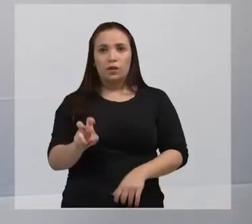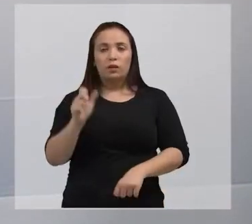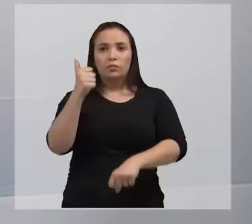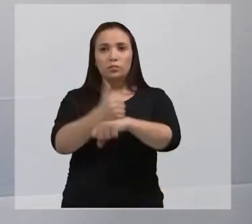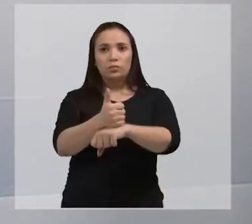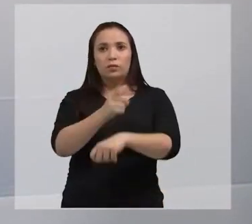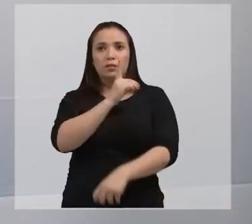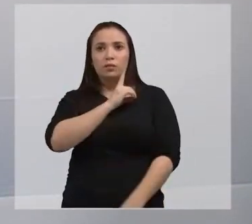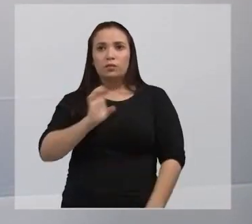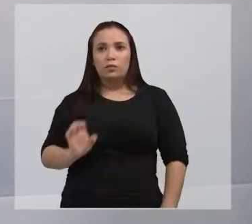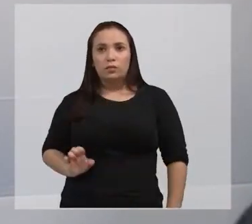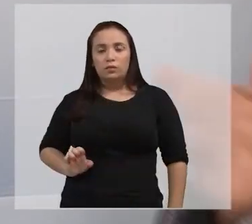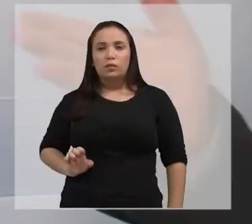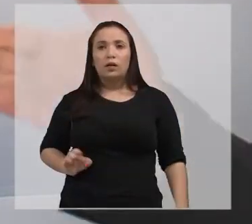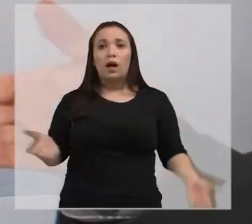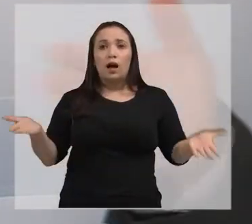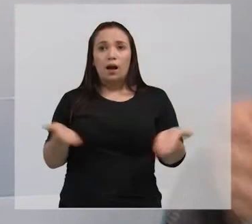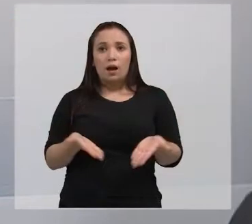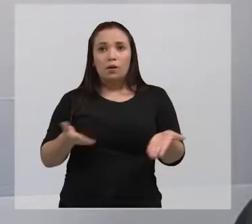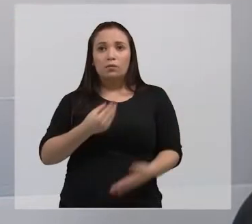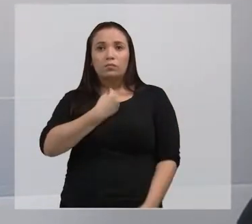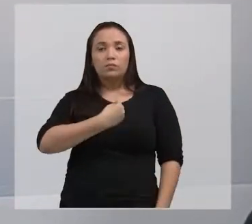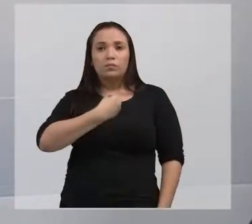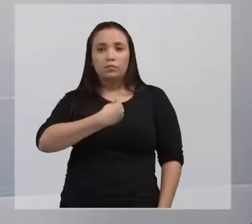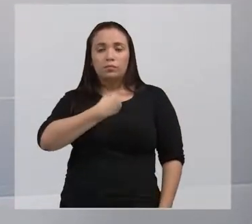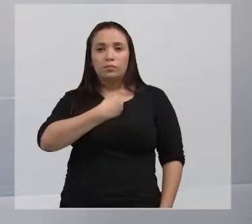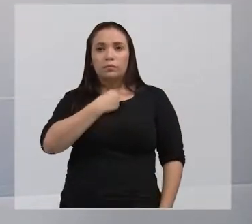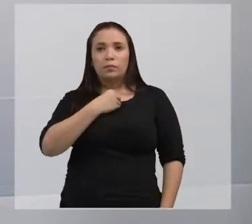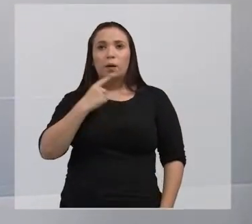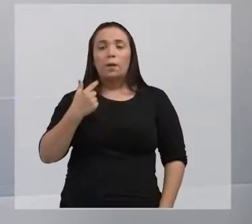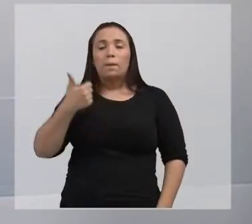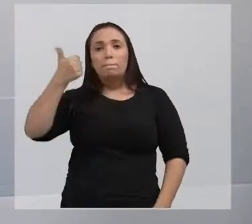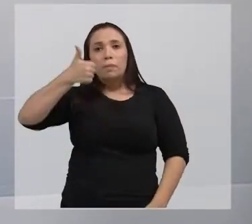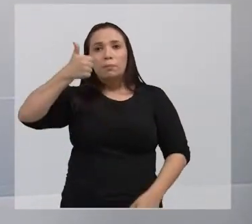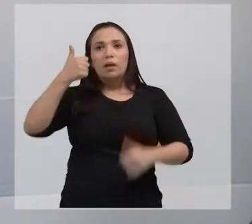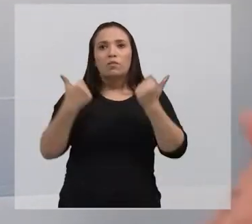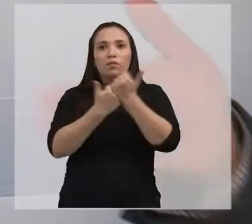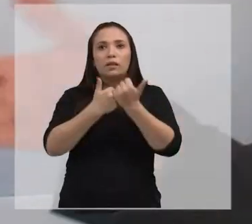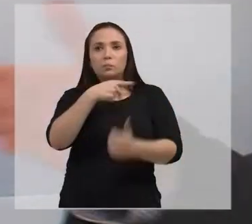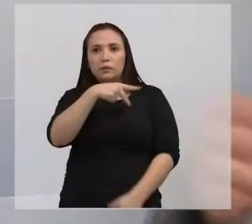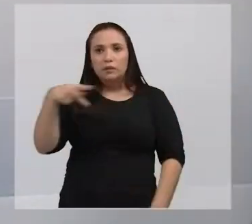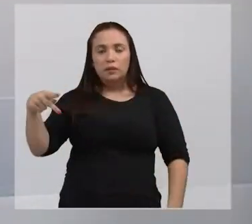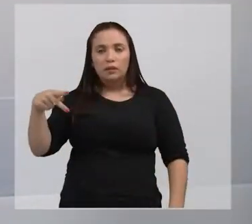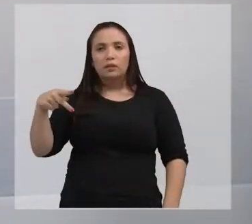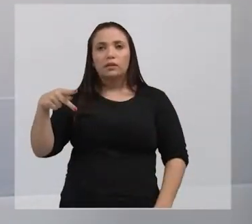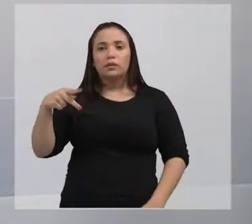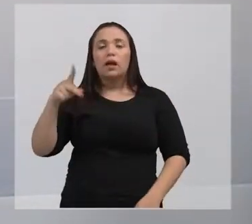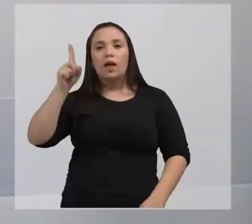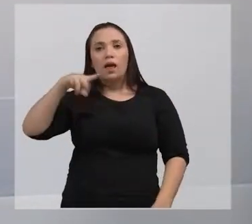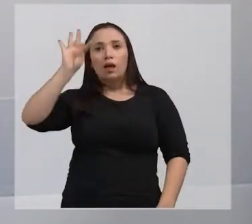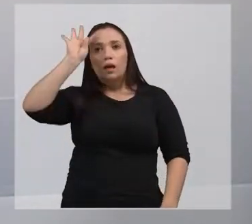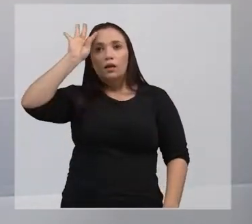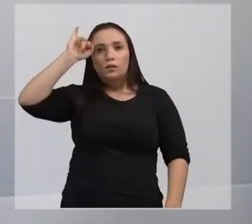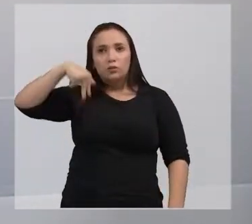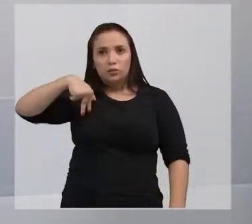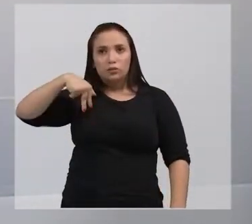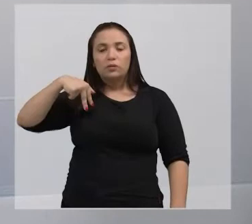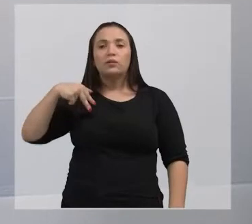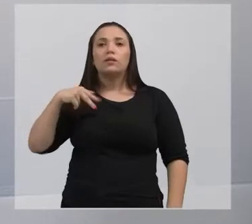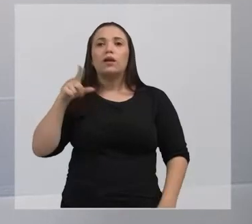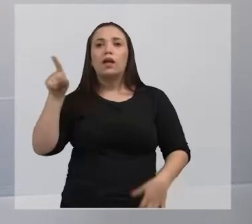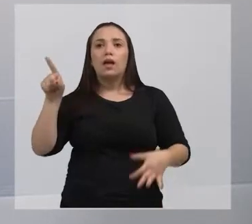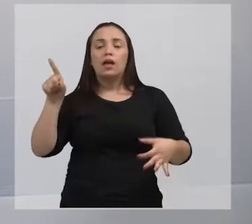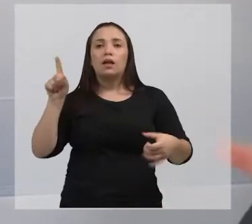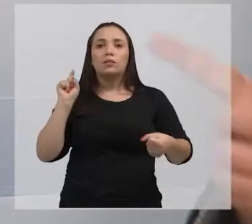de deputado estadual e atualmente é o primeiro vice da casa, nós estamos falando de Tim Gomes, Filiou-se